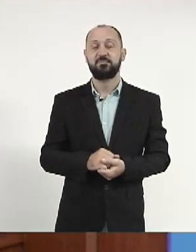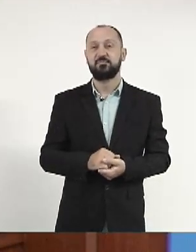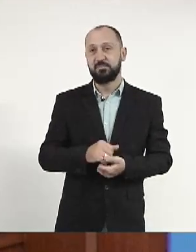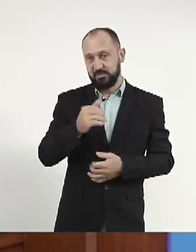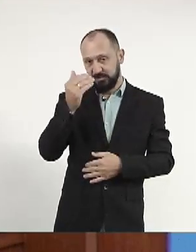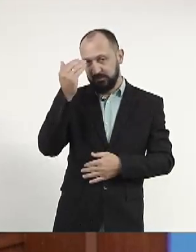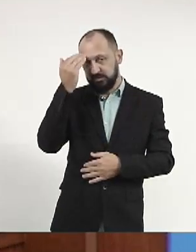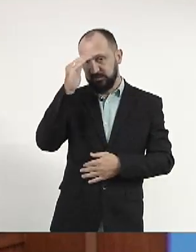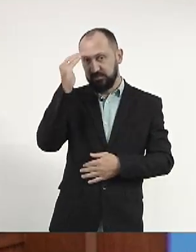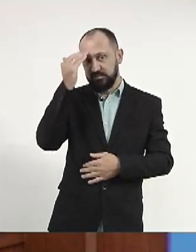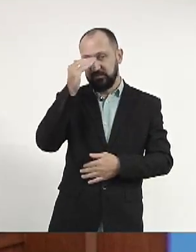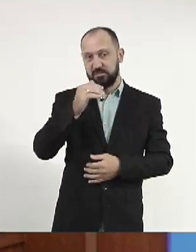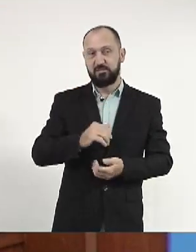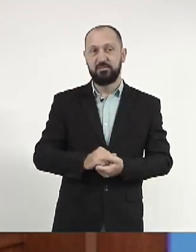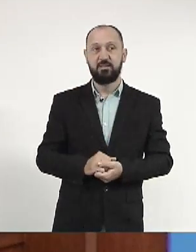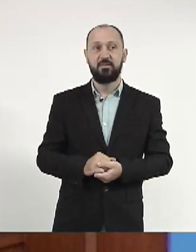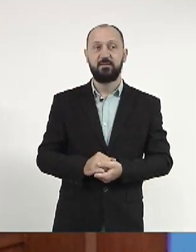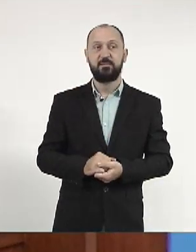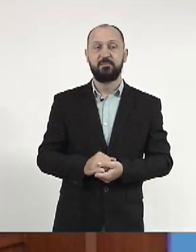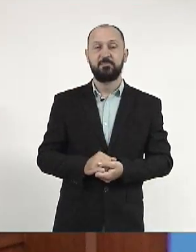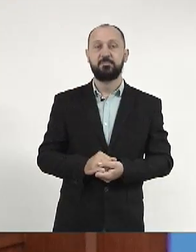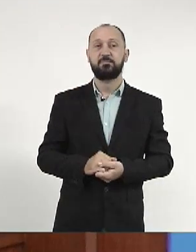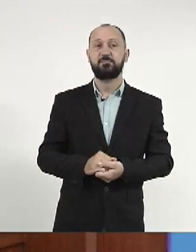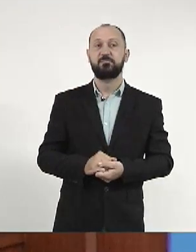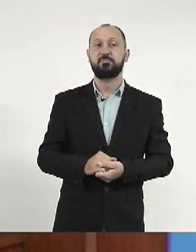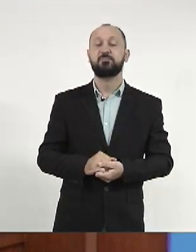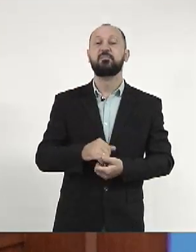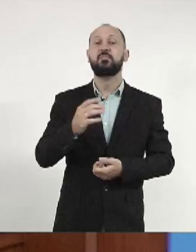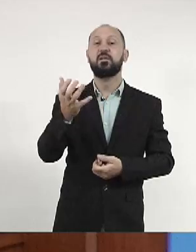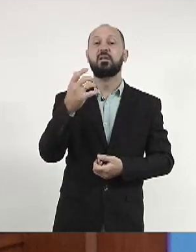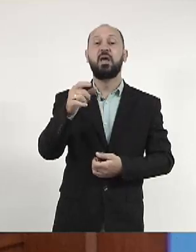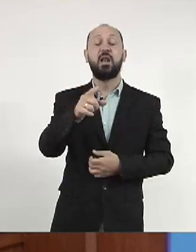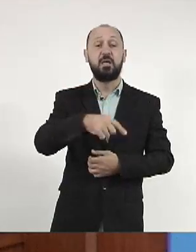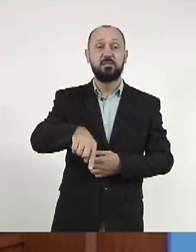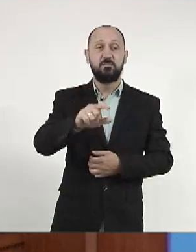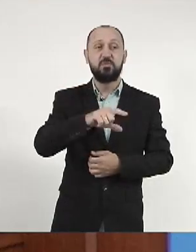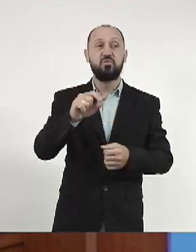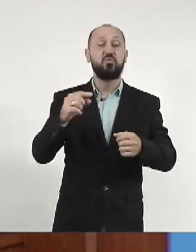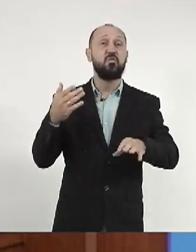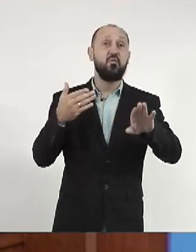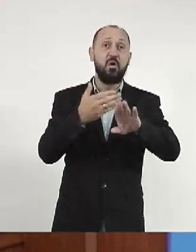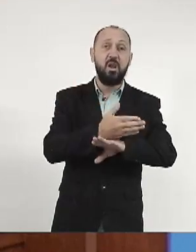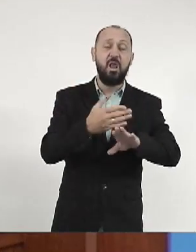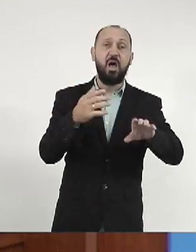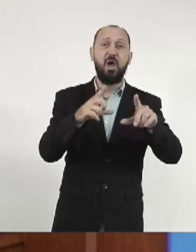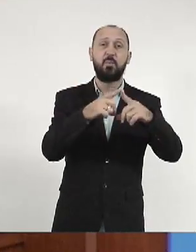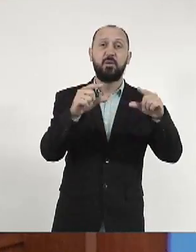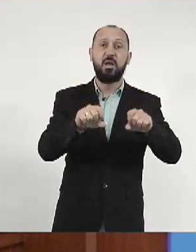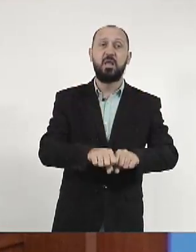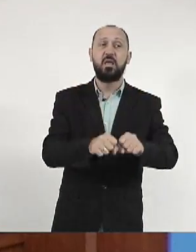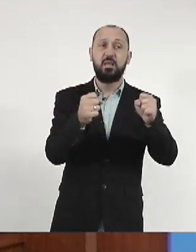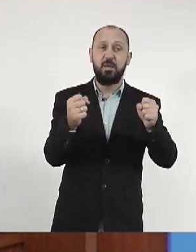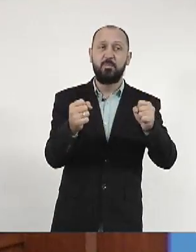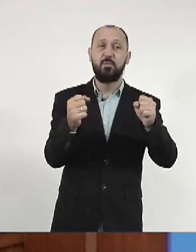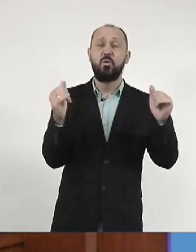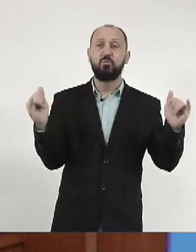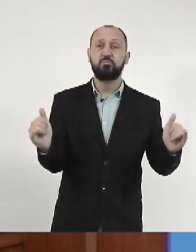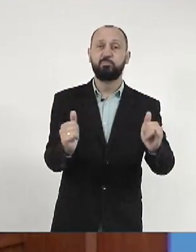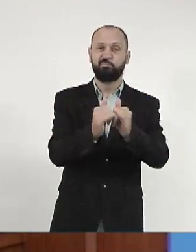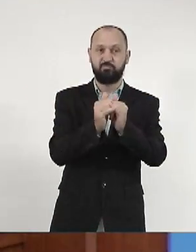Entenderam isso? Eles querem anistiar quem foi lá e quebrou tudo, mas eles querem